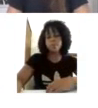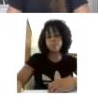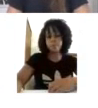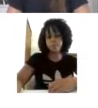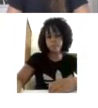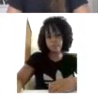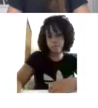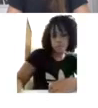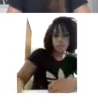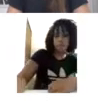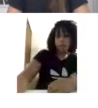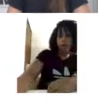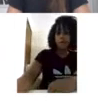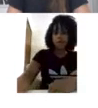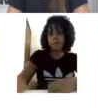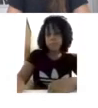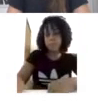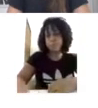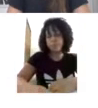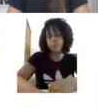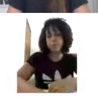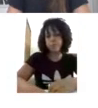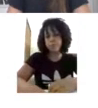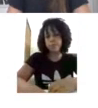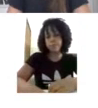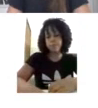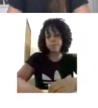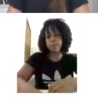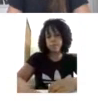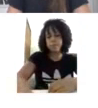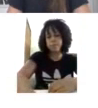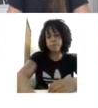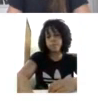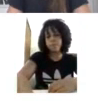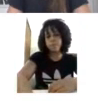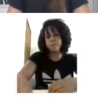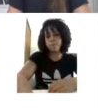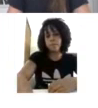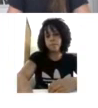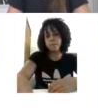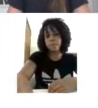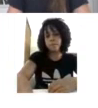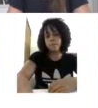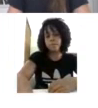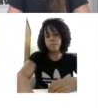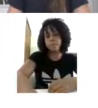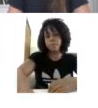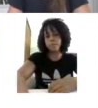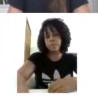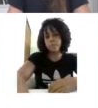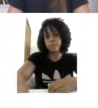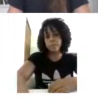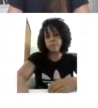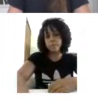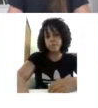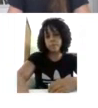Reconhecer que esse momento é um momento para que a gente possa fazer reflexões diversas, não